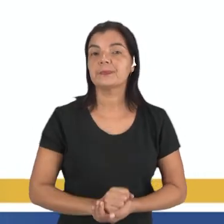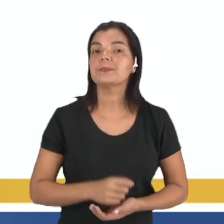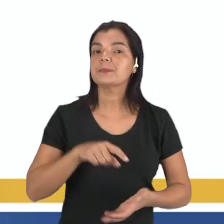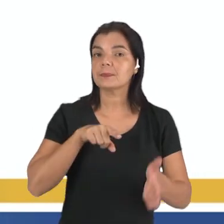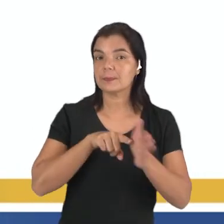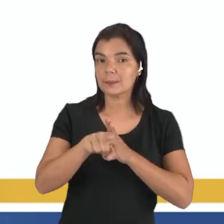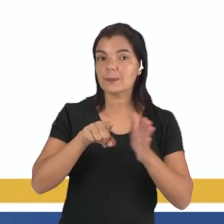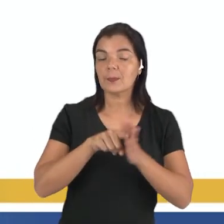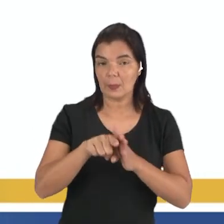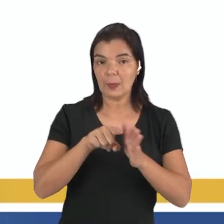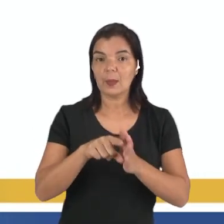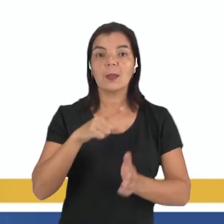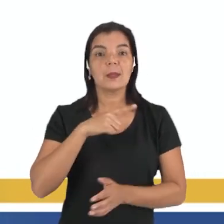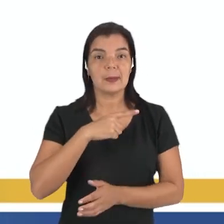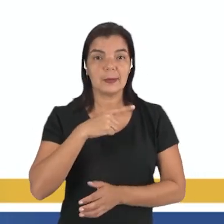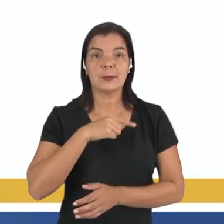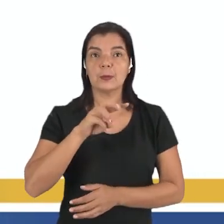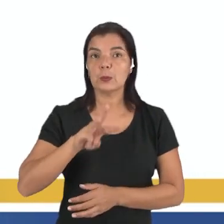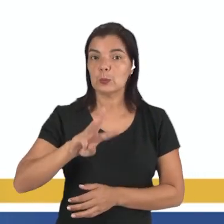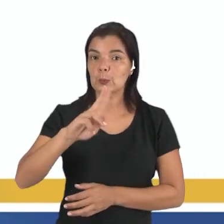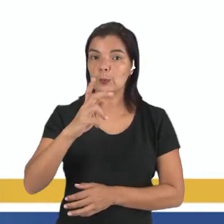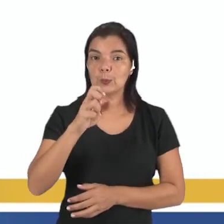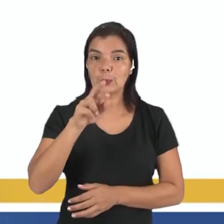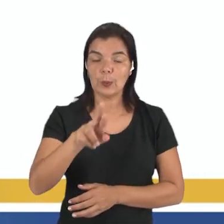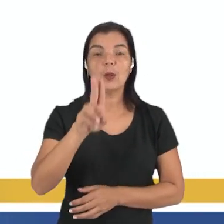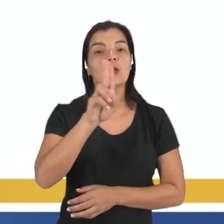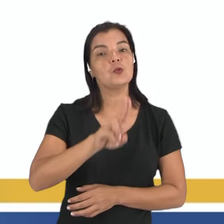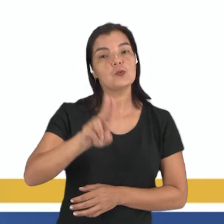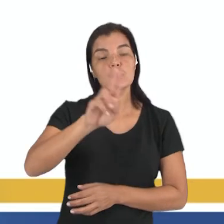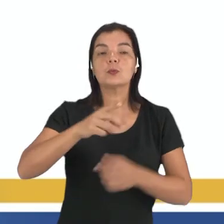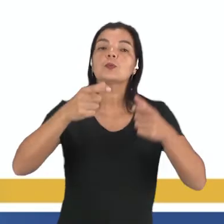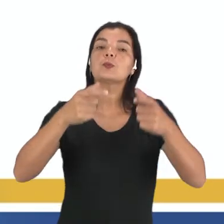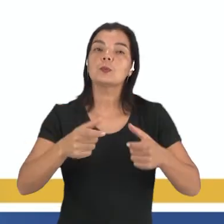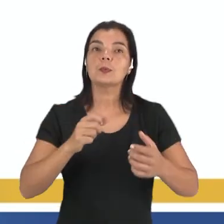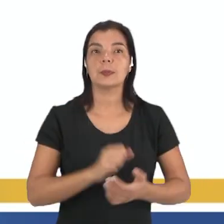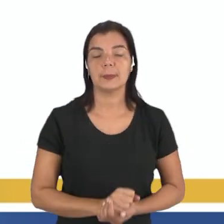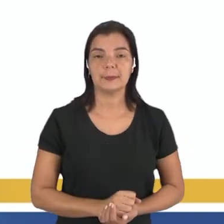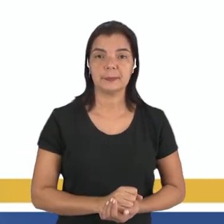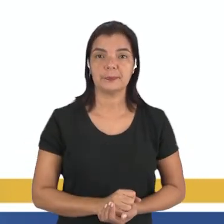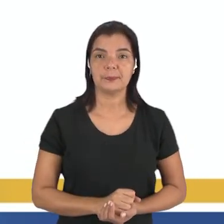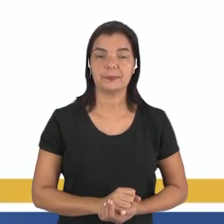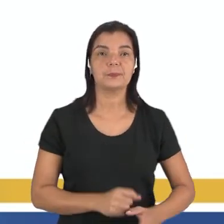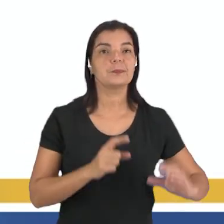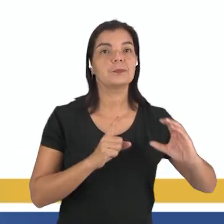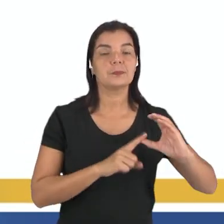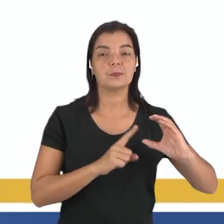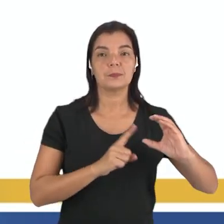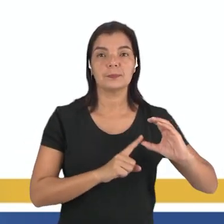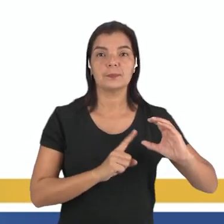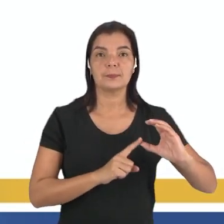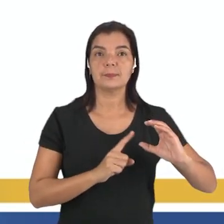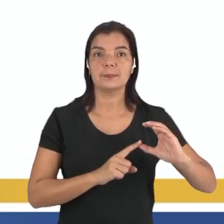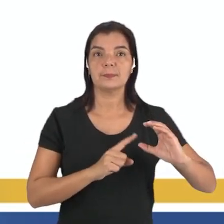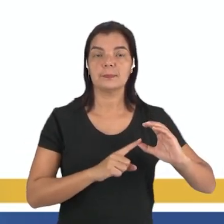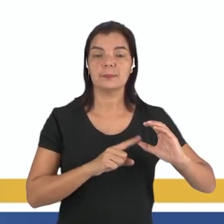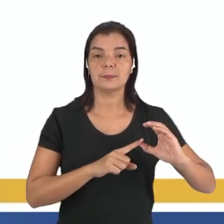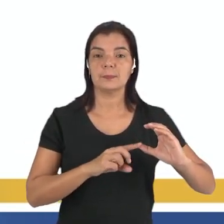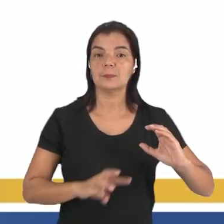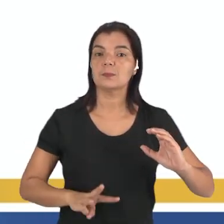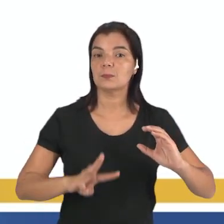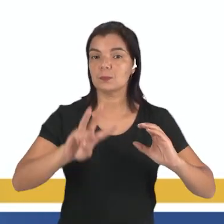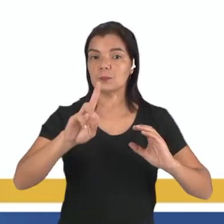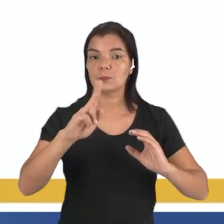a pergunta vai ter que ter o where, que a gente usa para falar sobre lugares, ok? Where are you from? De onde você é?